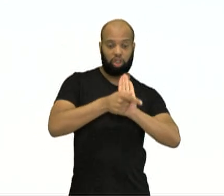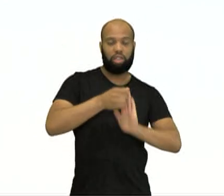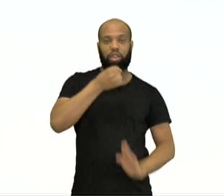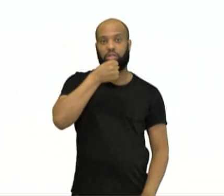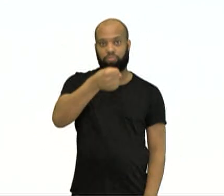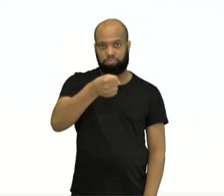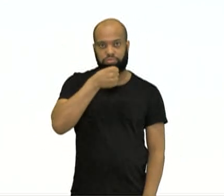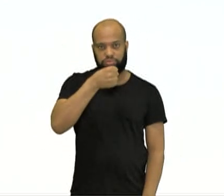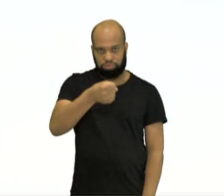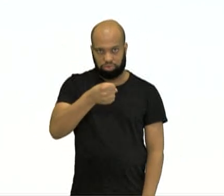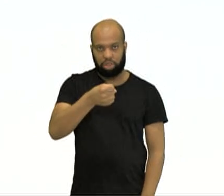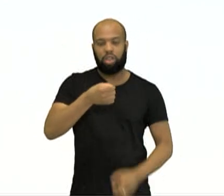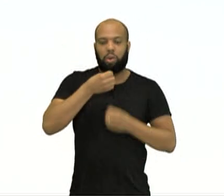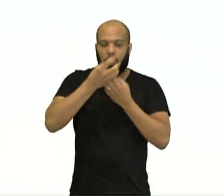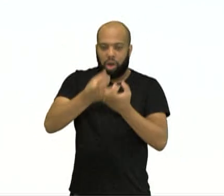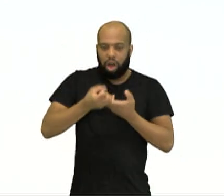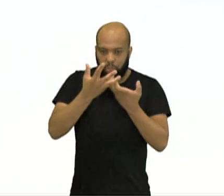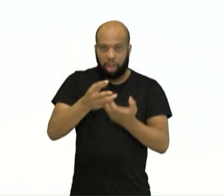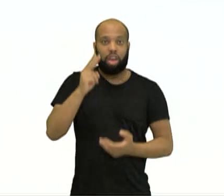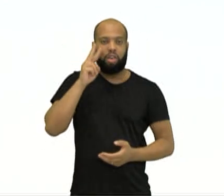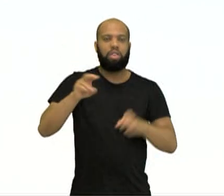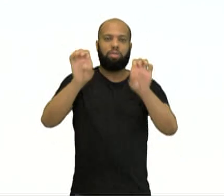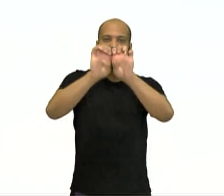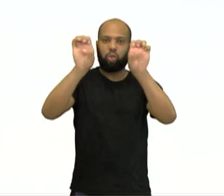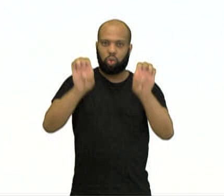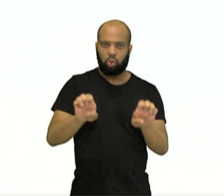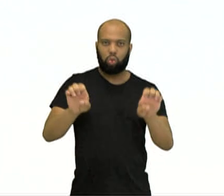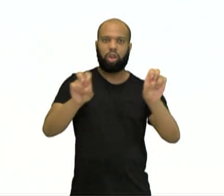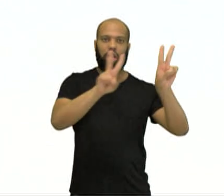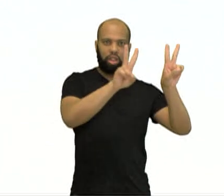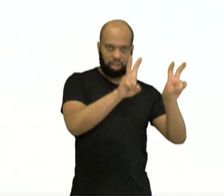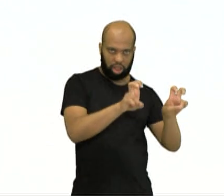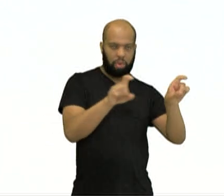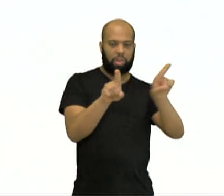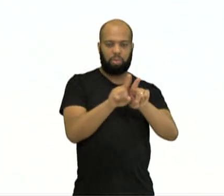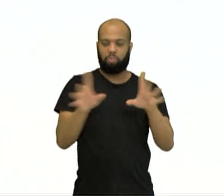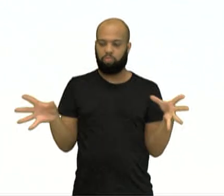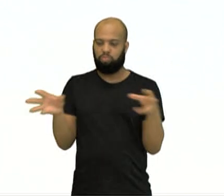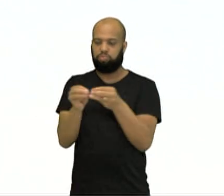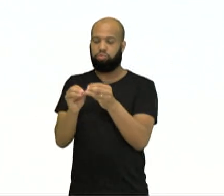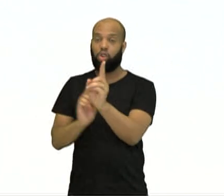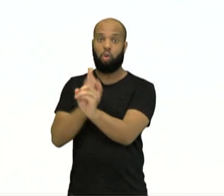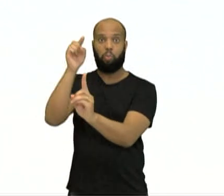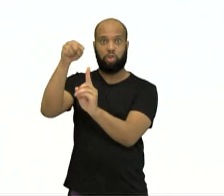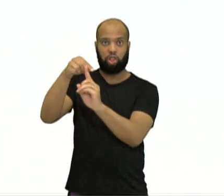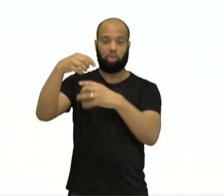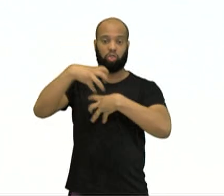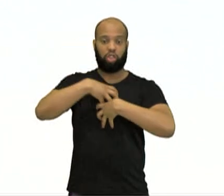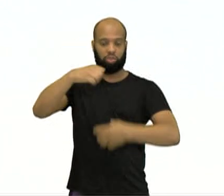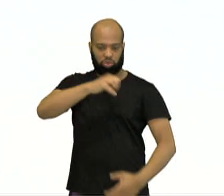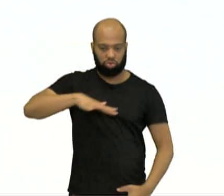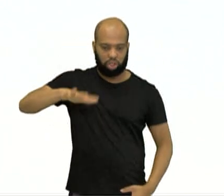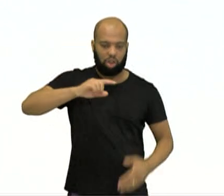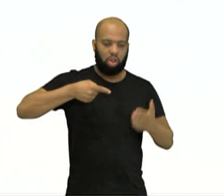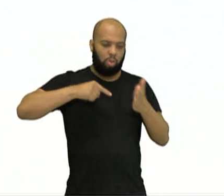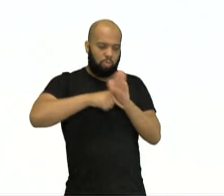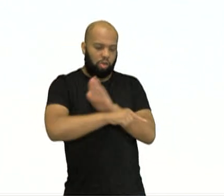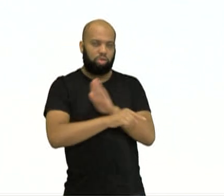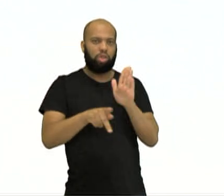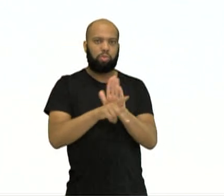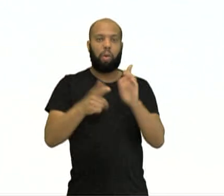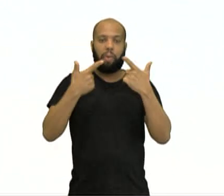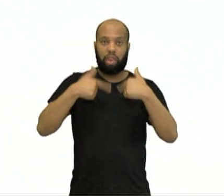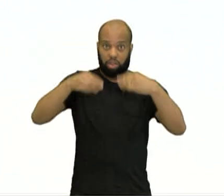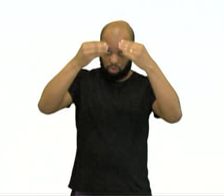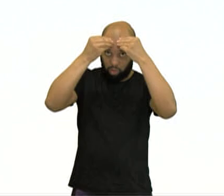reportagem. Revimos sua estrutura, título, resumo, linha fina e dados gerais. Nos aprofundamos na linguagem jornalística,